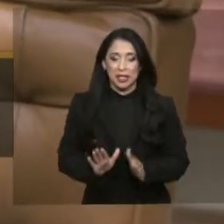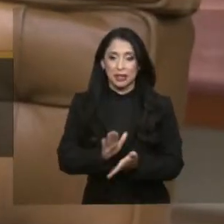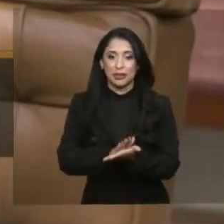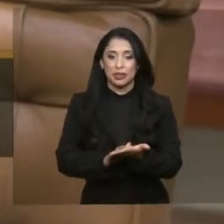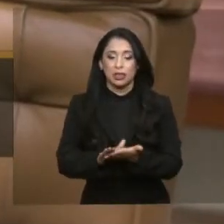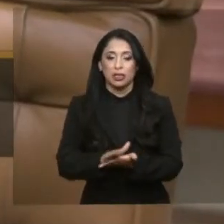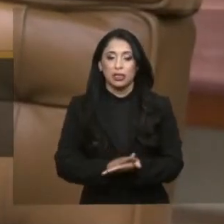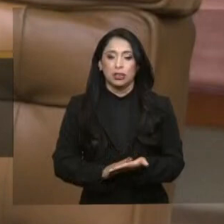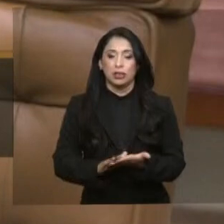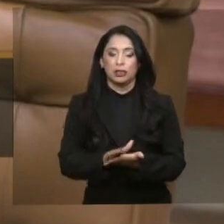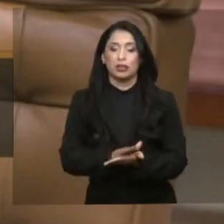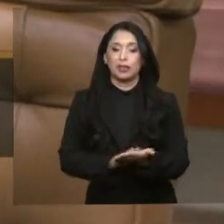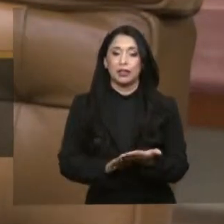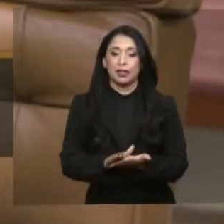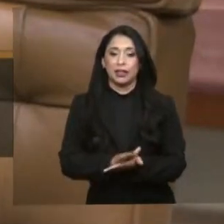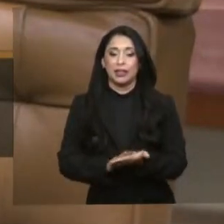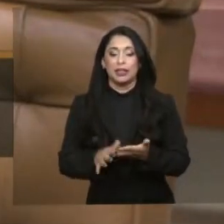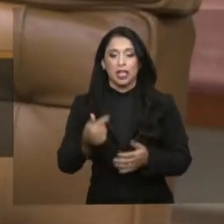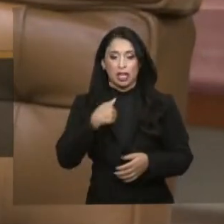aqui,